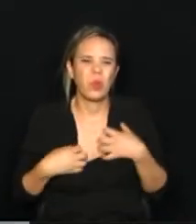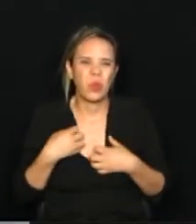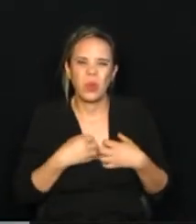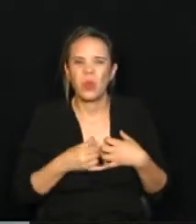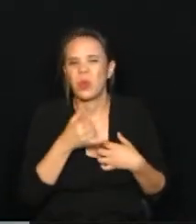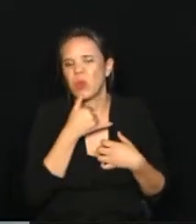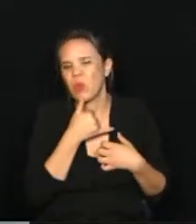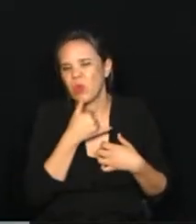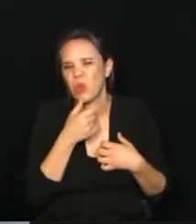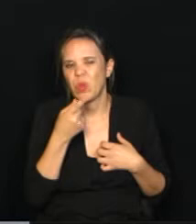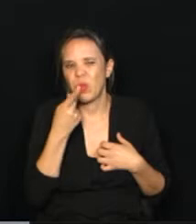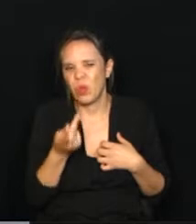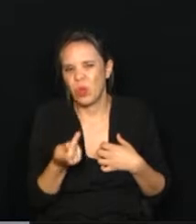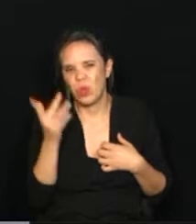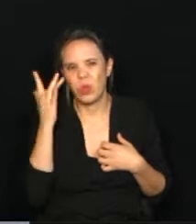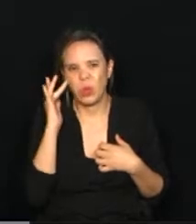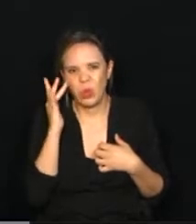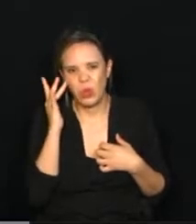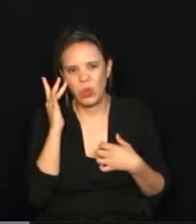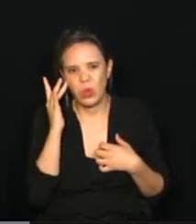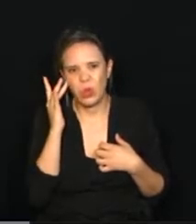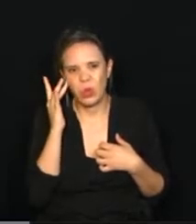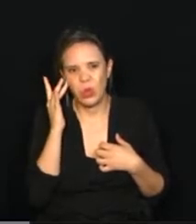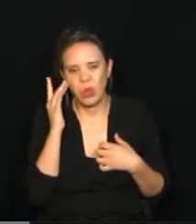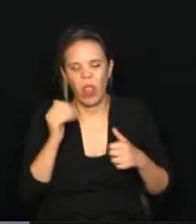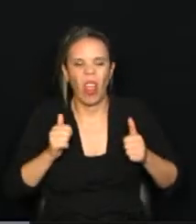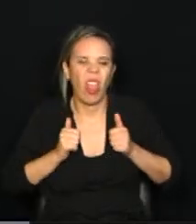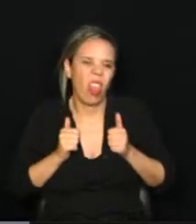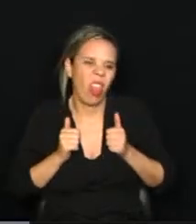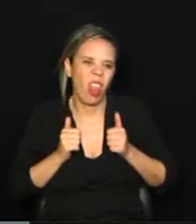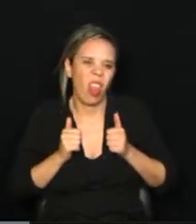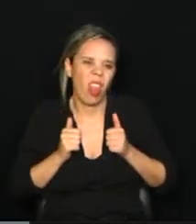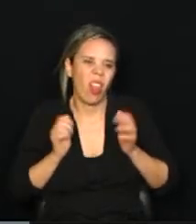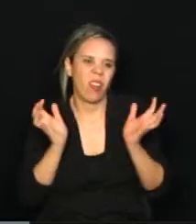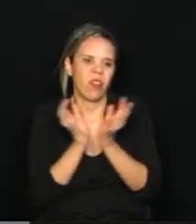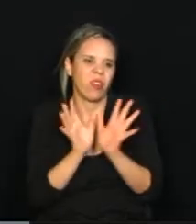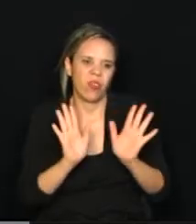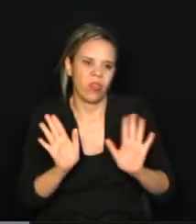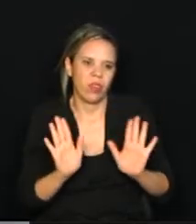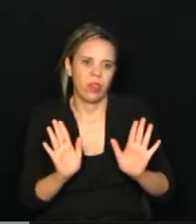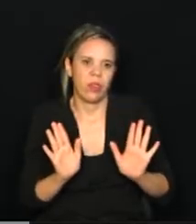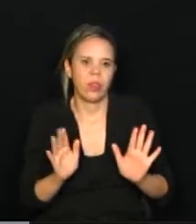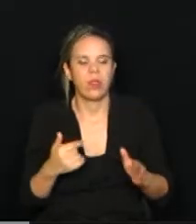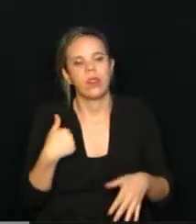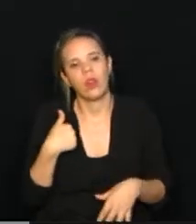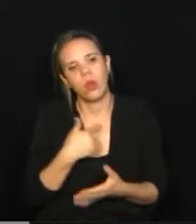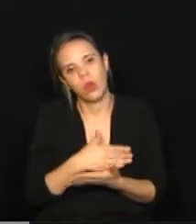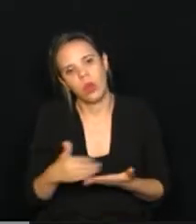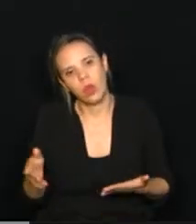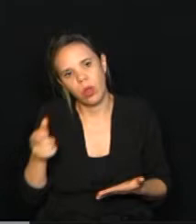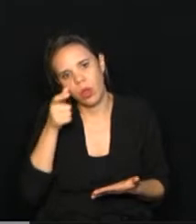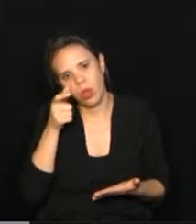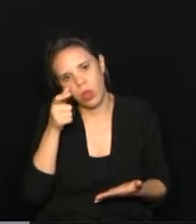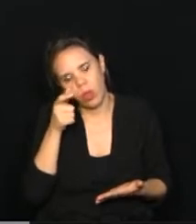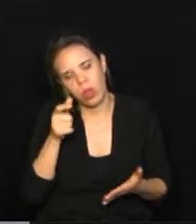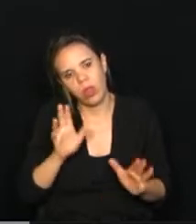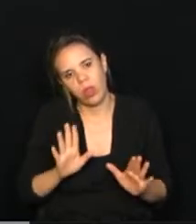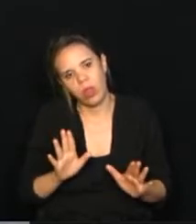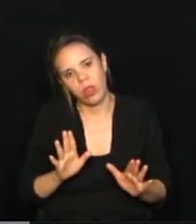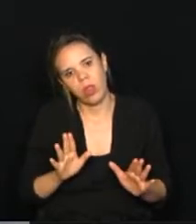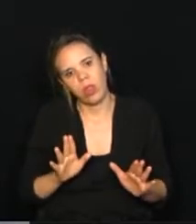também. Eu falei, acho que eu meio que me acomodei. Falei, eu vou ficar só em clube. Tá. Mas aí eu comecei a ver, falei, não, gente,